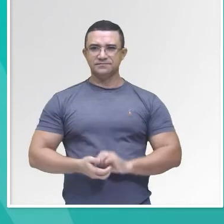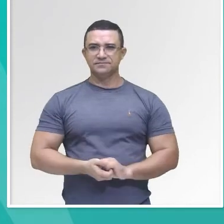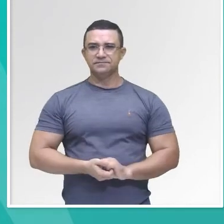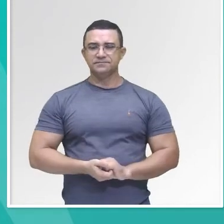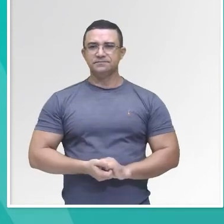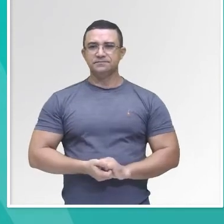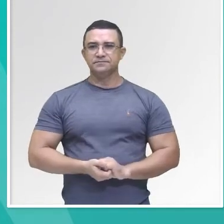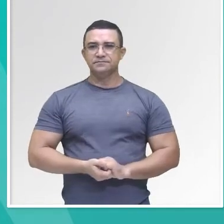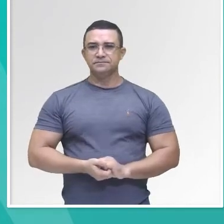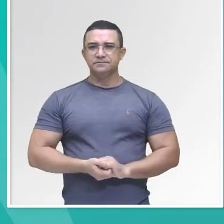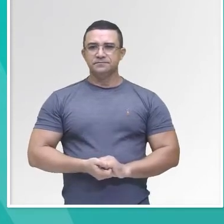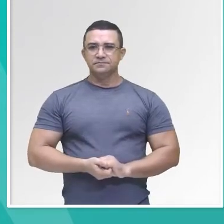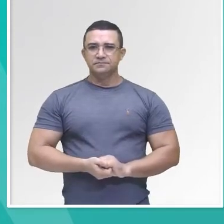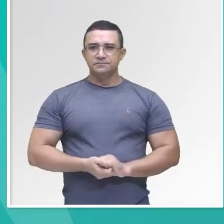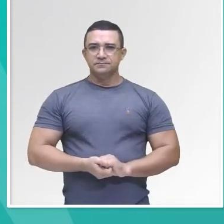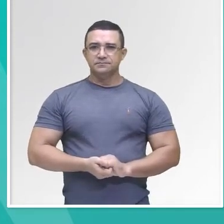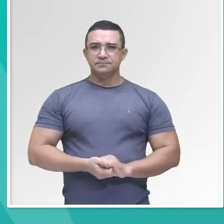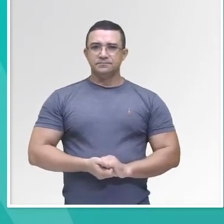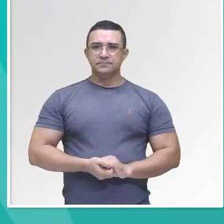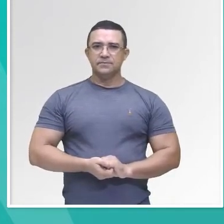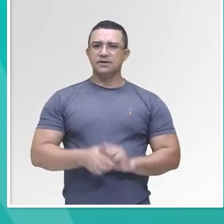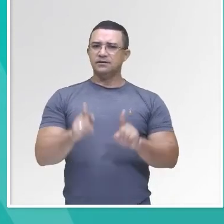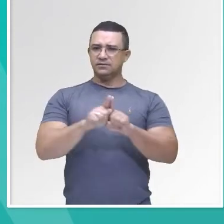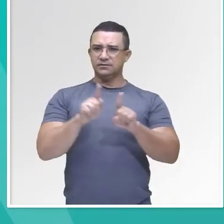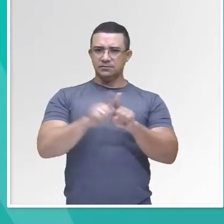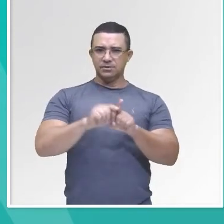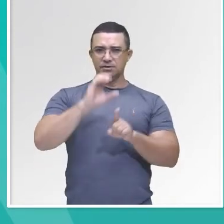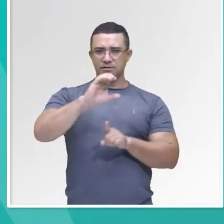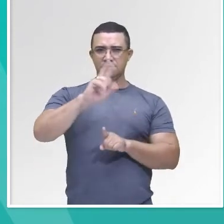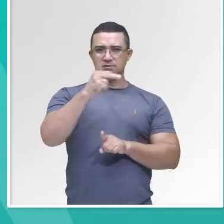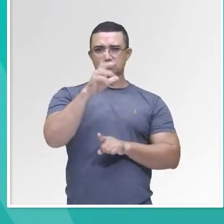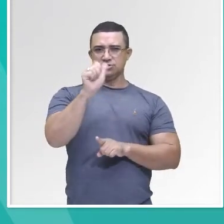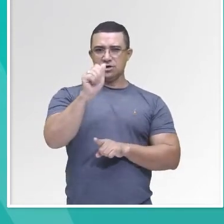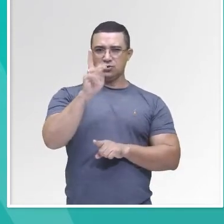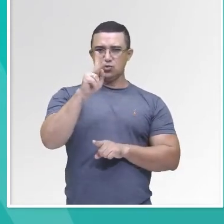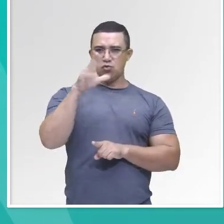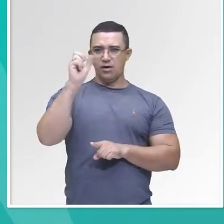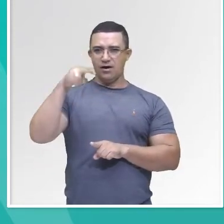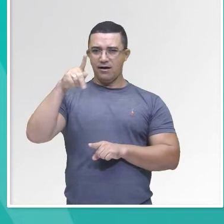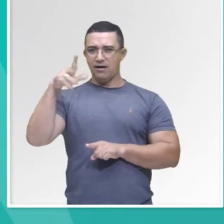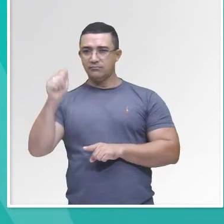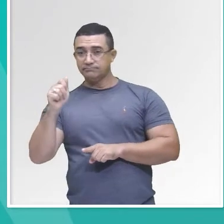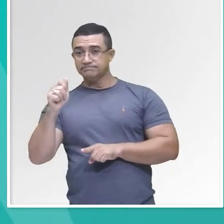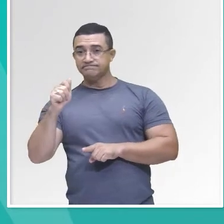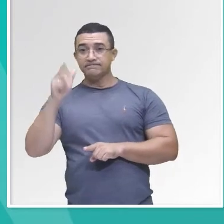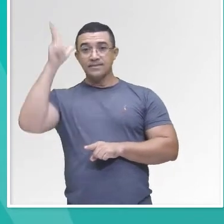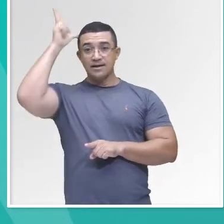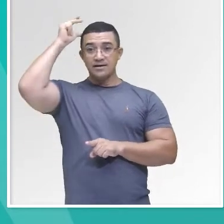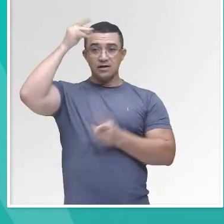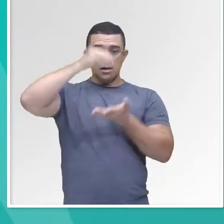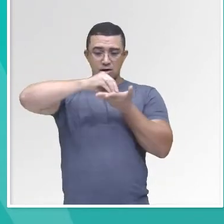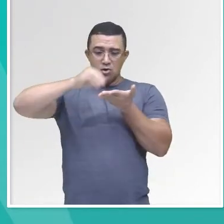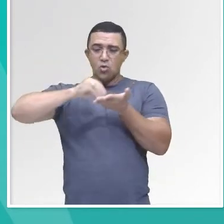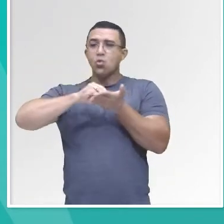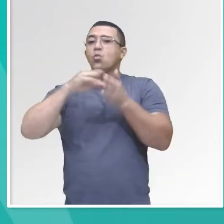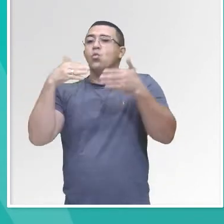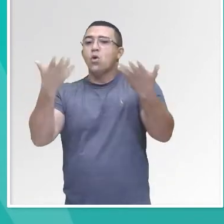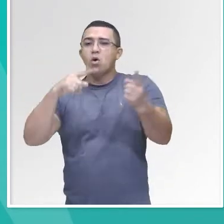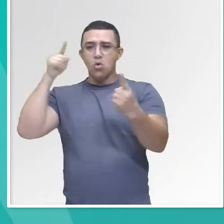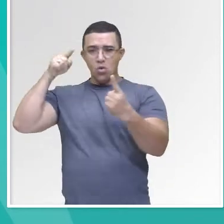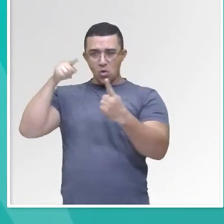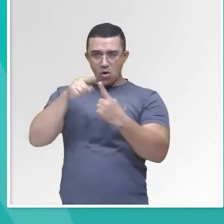tá? E tanto do chaturanga quanto do xadrez, o objetivo do jogo era o quê? Que